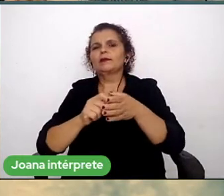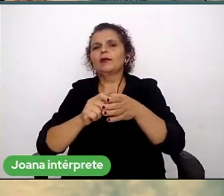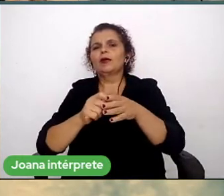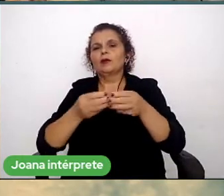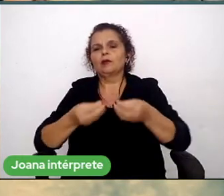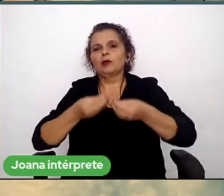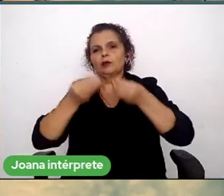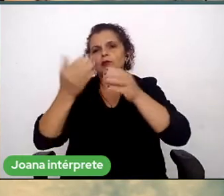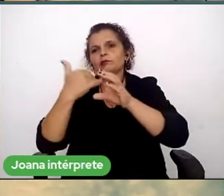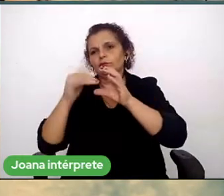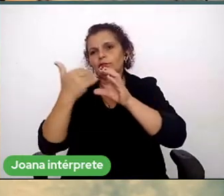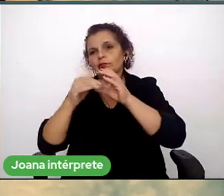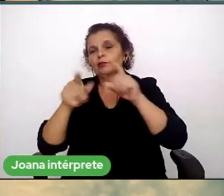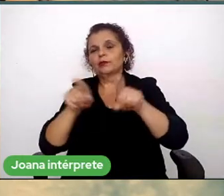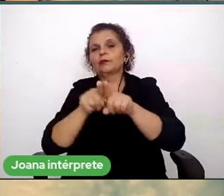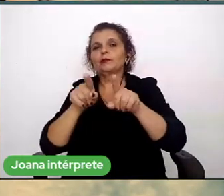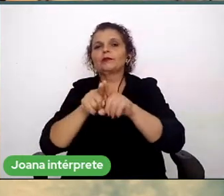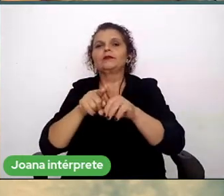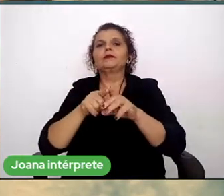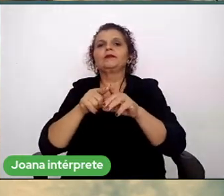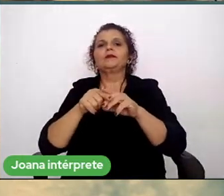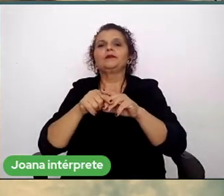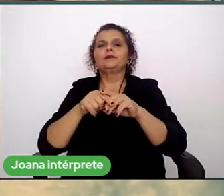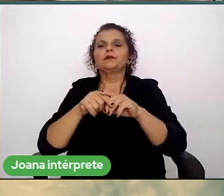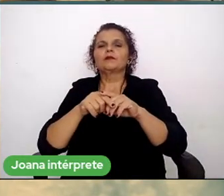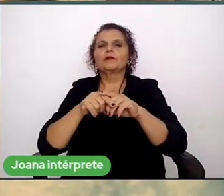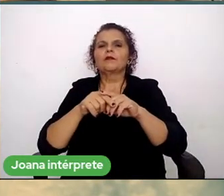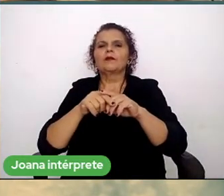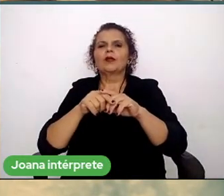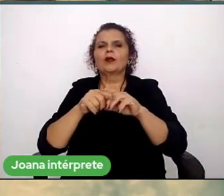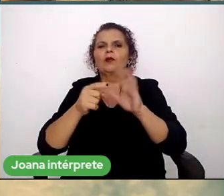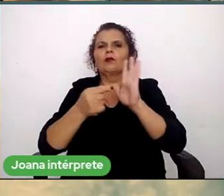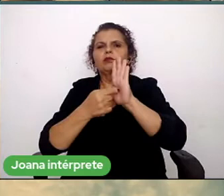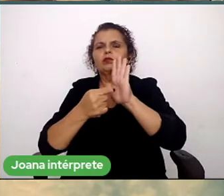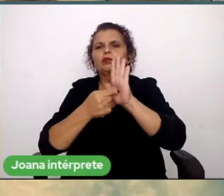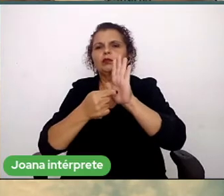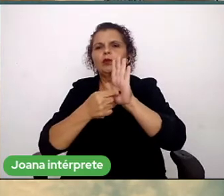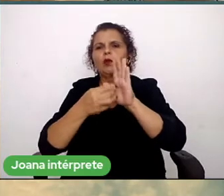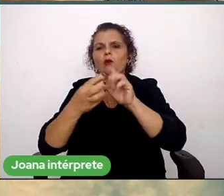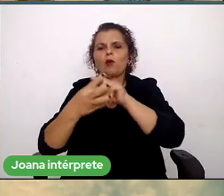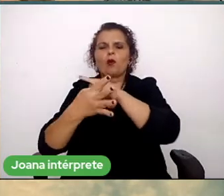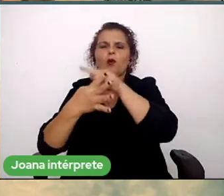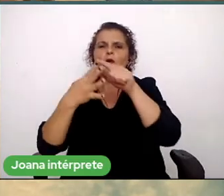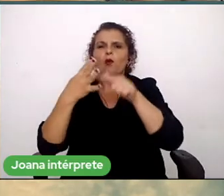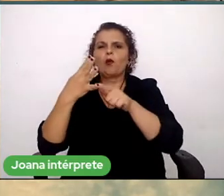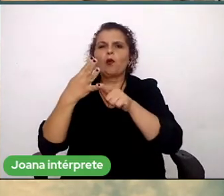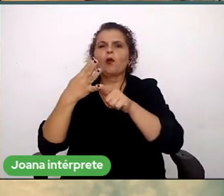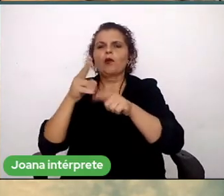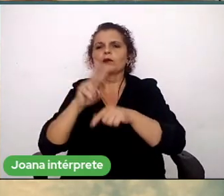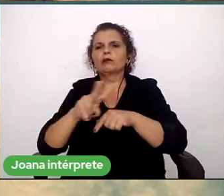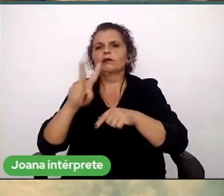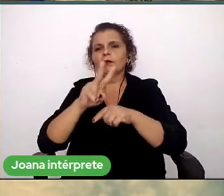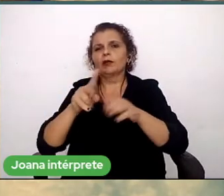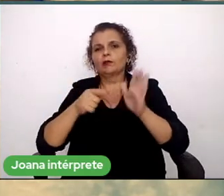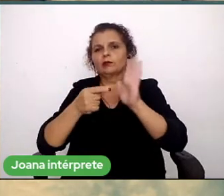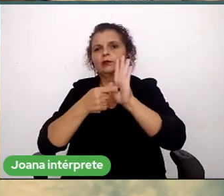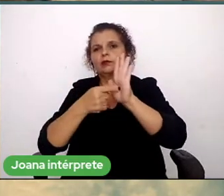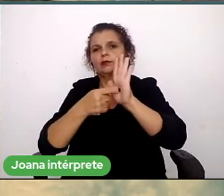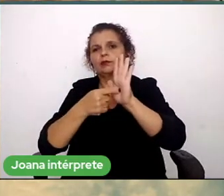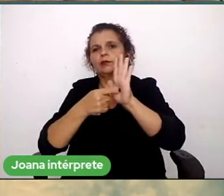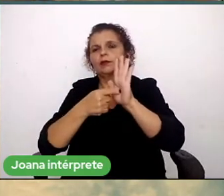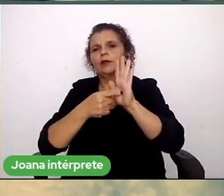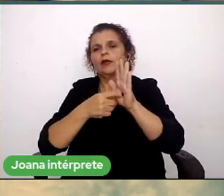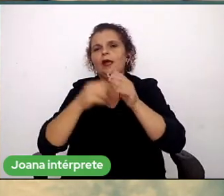disponibilizado depois então eu vou sentar aqui nos quatro valores centrais ver que vão dar origem